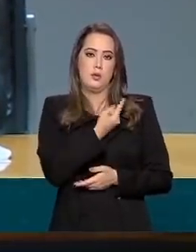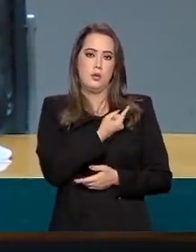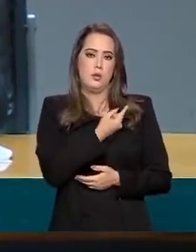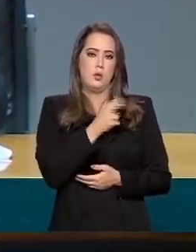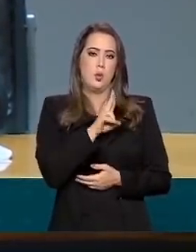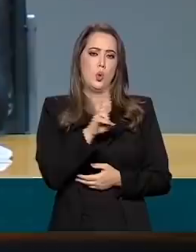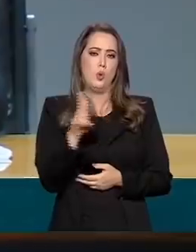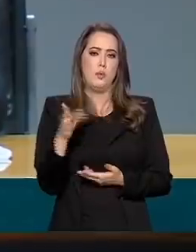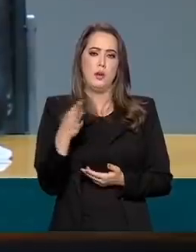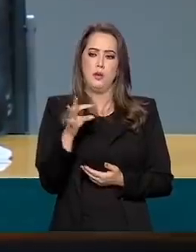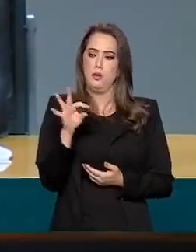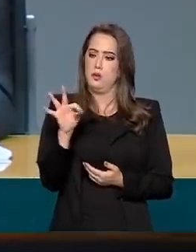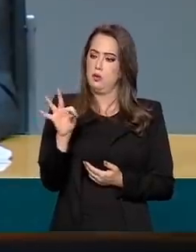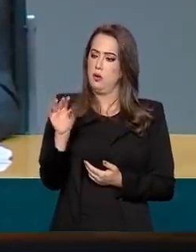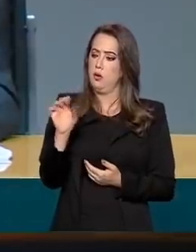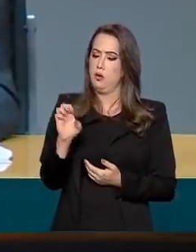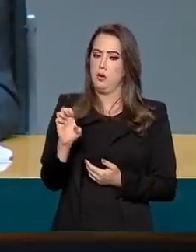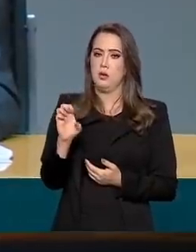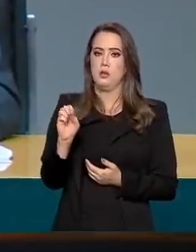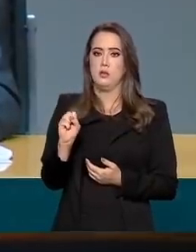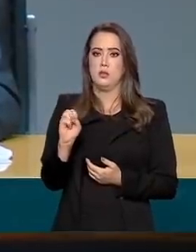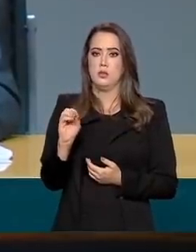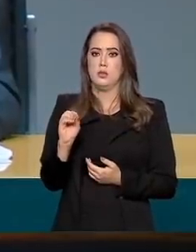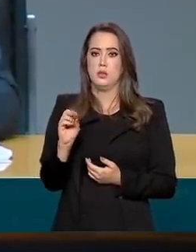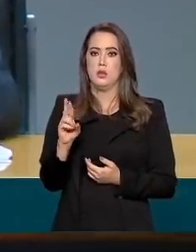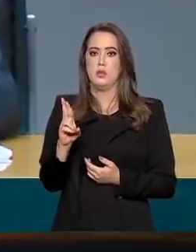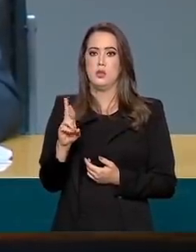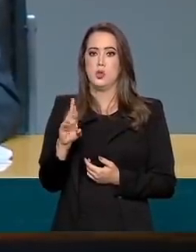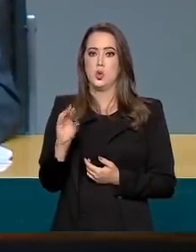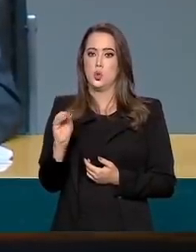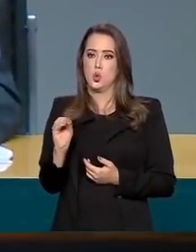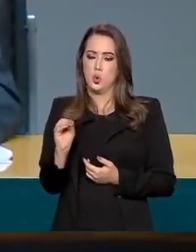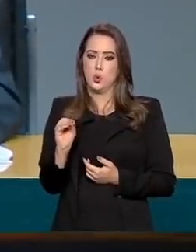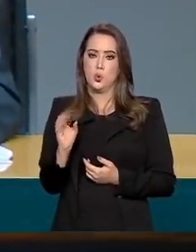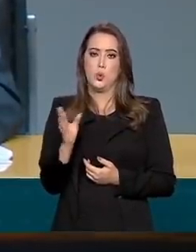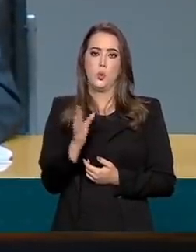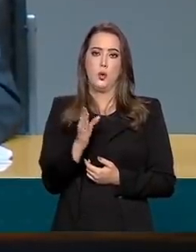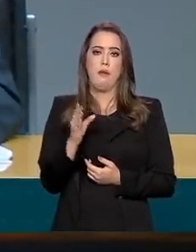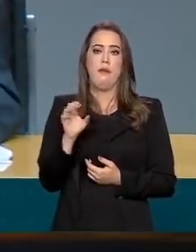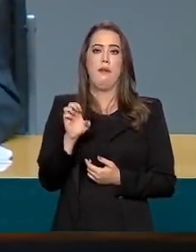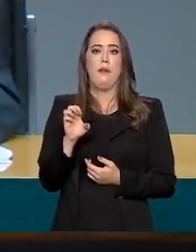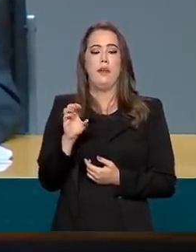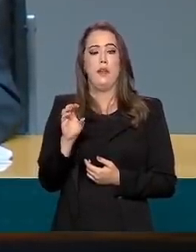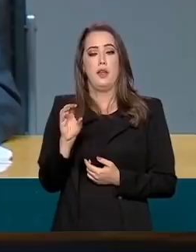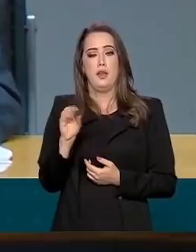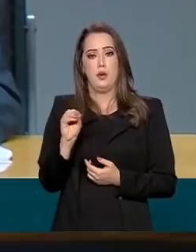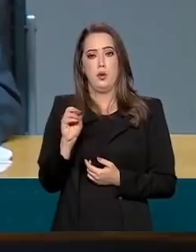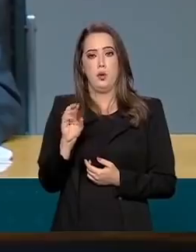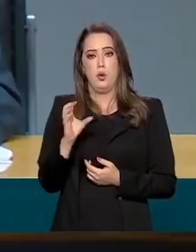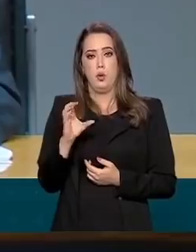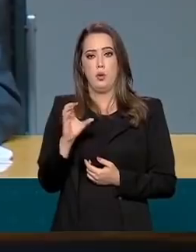de Tesouro e Orçamento, que era o Funchal. Sai o Funchal e entra o André Esteves,